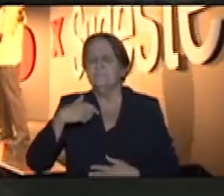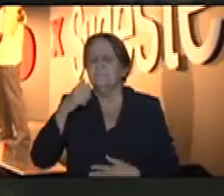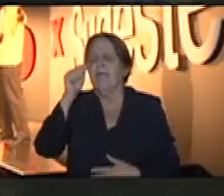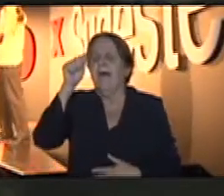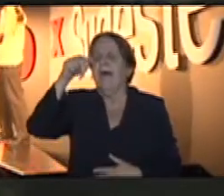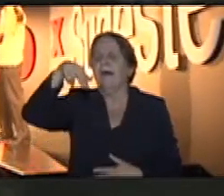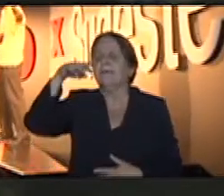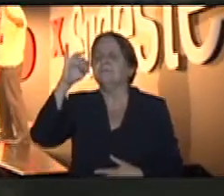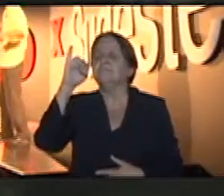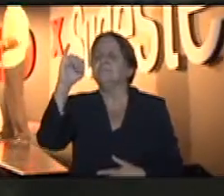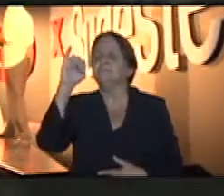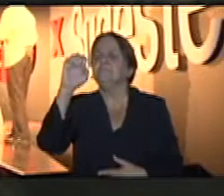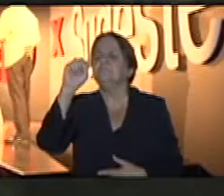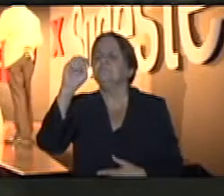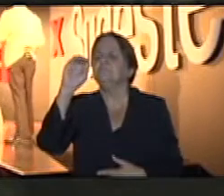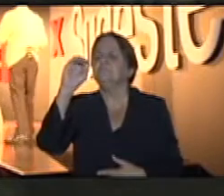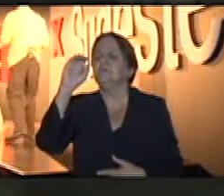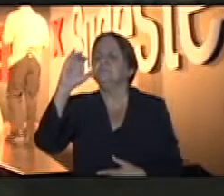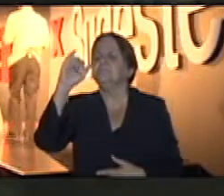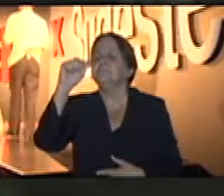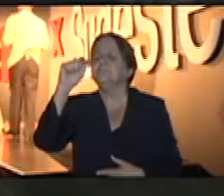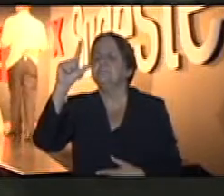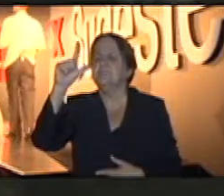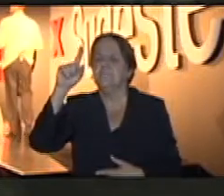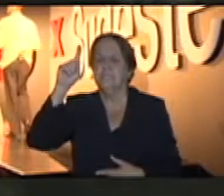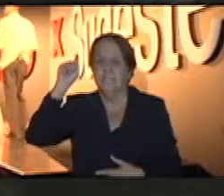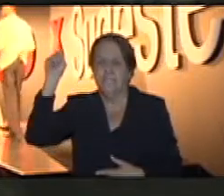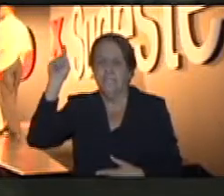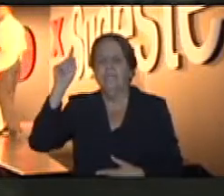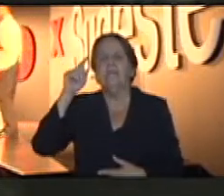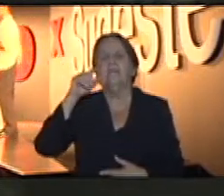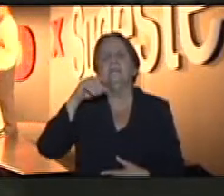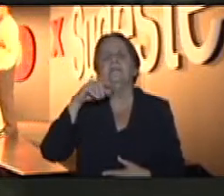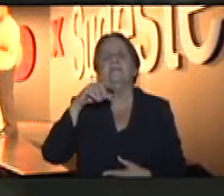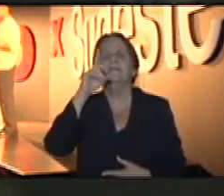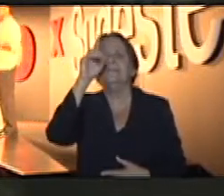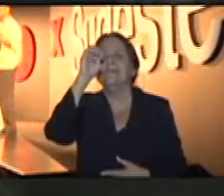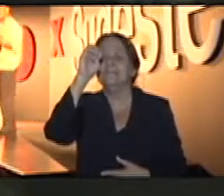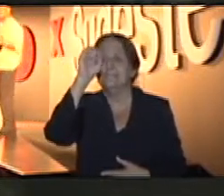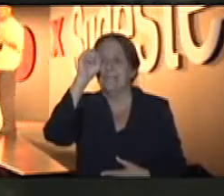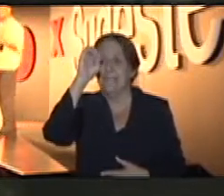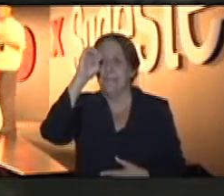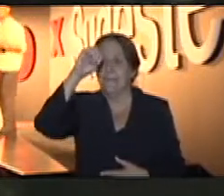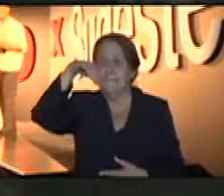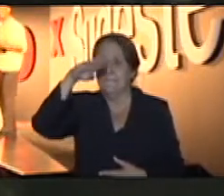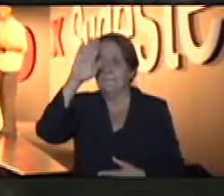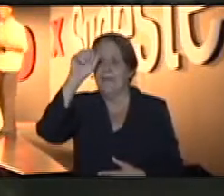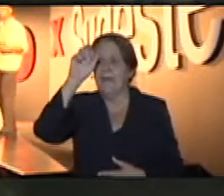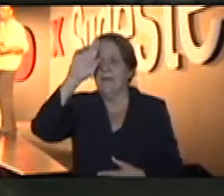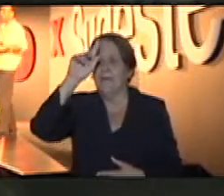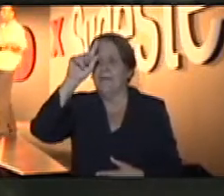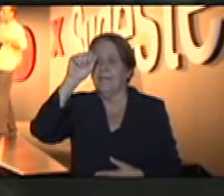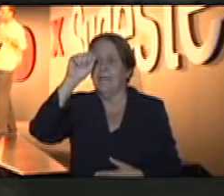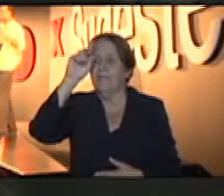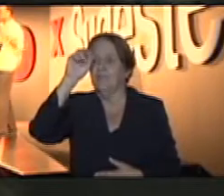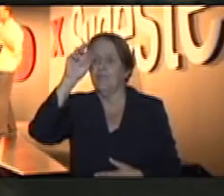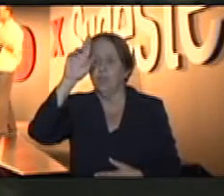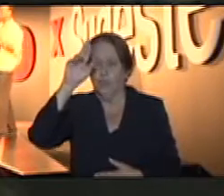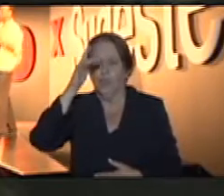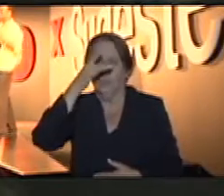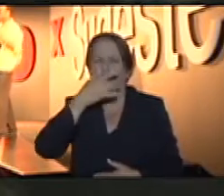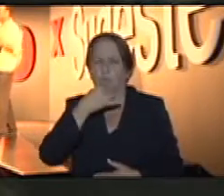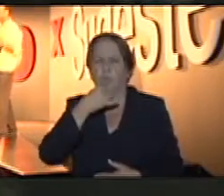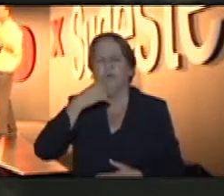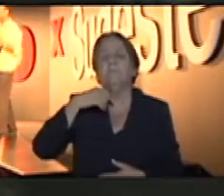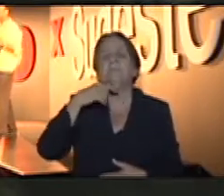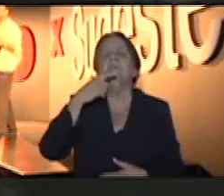está o Crime o Desembargador Álvaro Marin que da ca Ele diz que o crime nada mais é do que o resultado